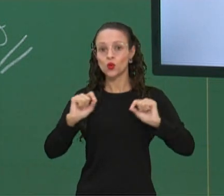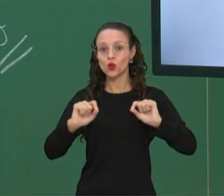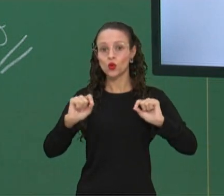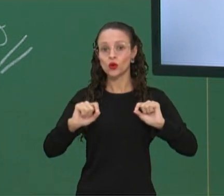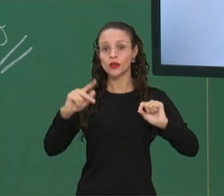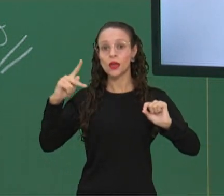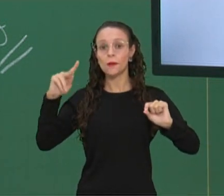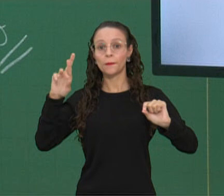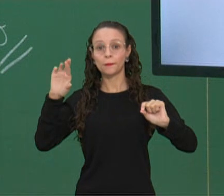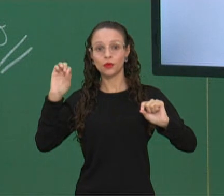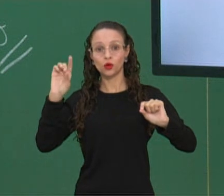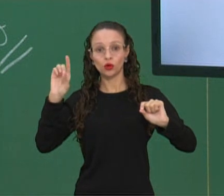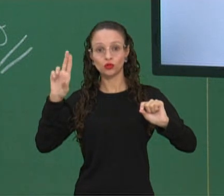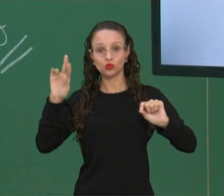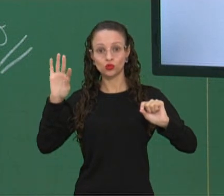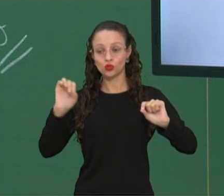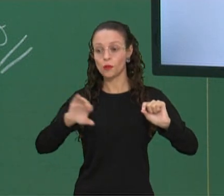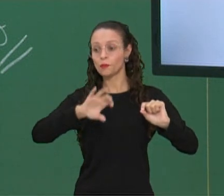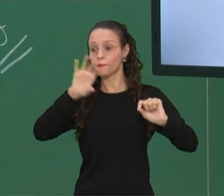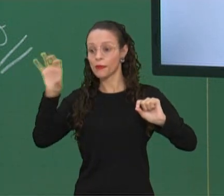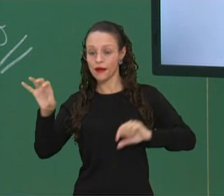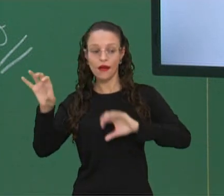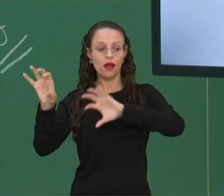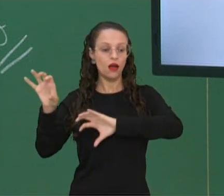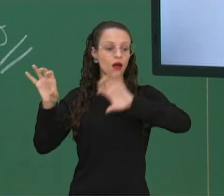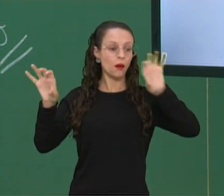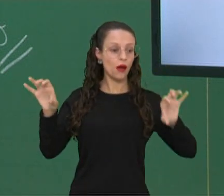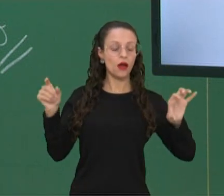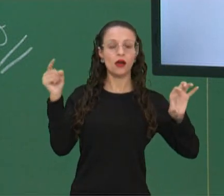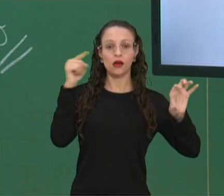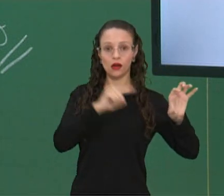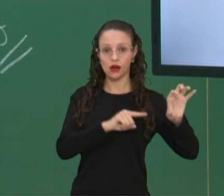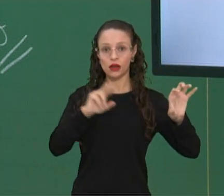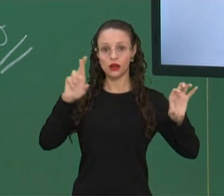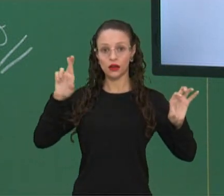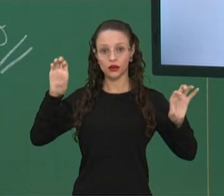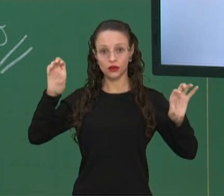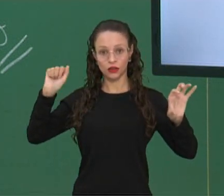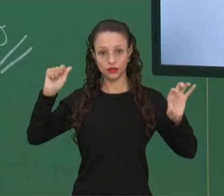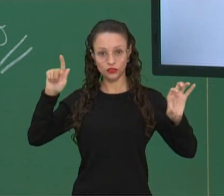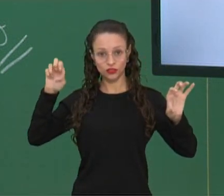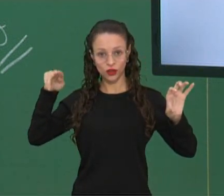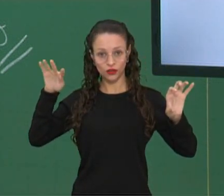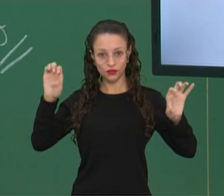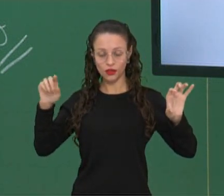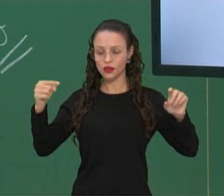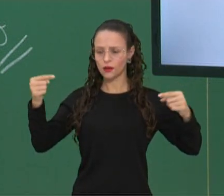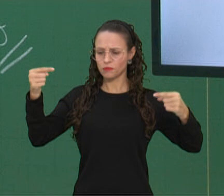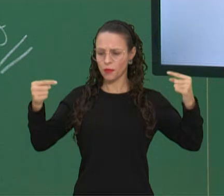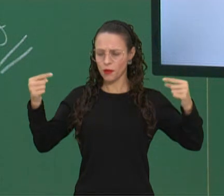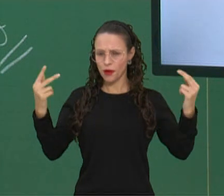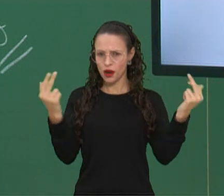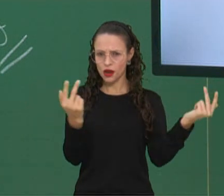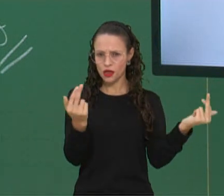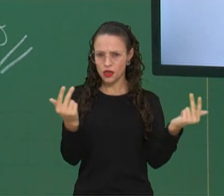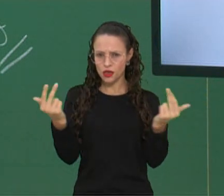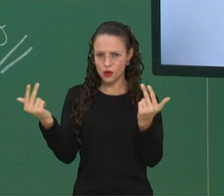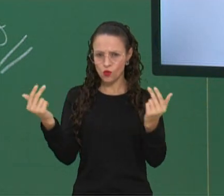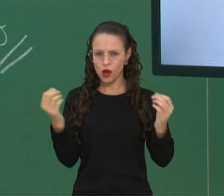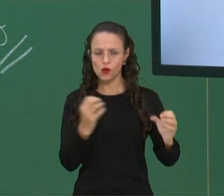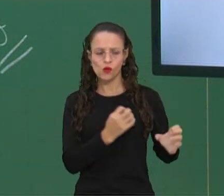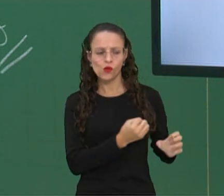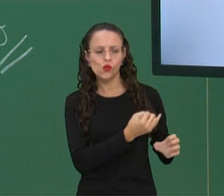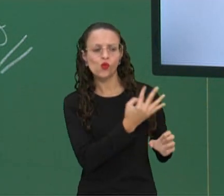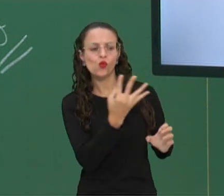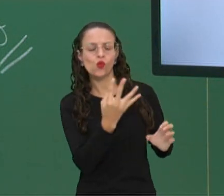para o lado dos produtos e o que eu preciso de reagente esteja para o lado dos reagentes, nas quantidades iguais que eu preciso